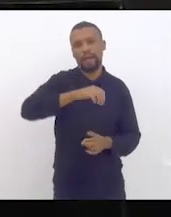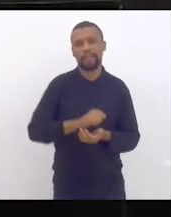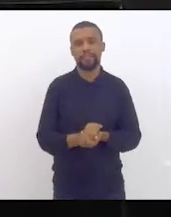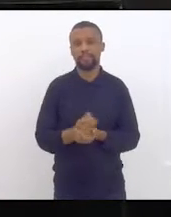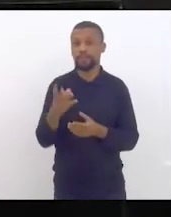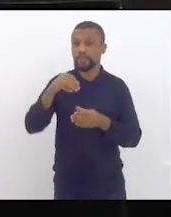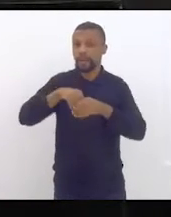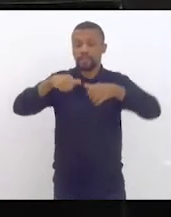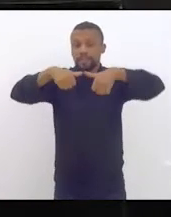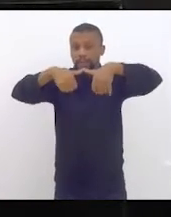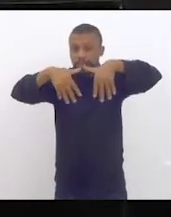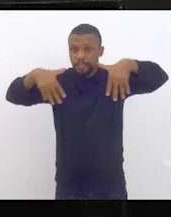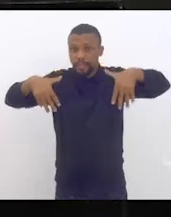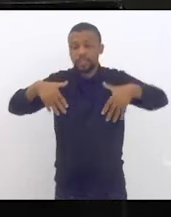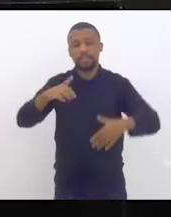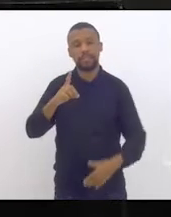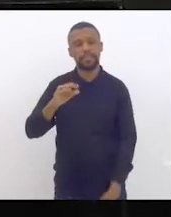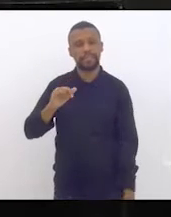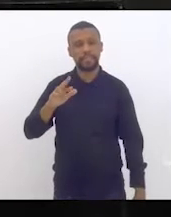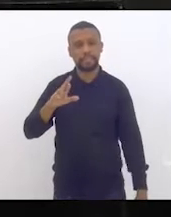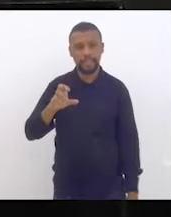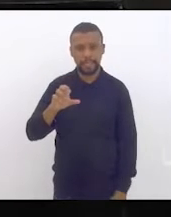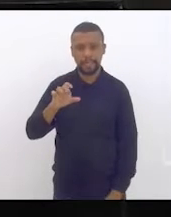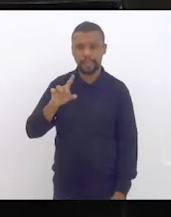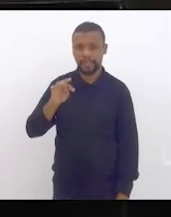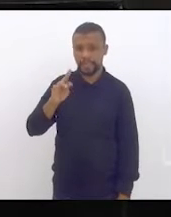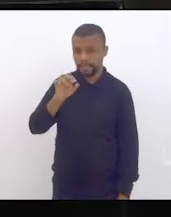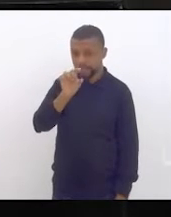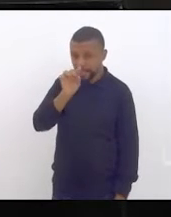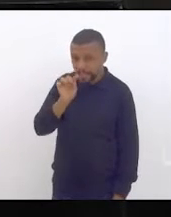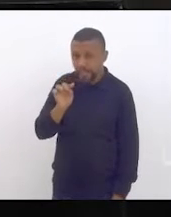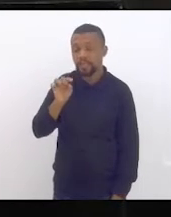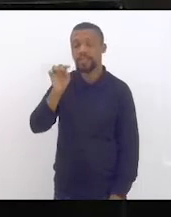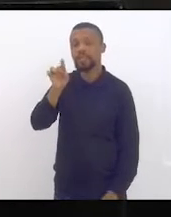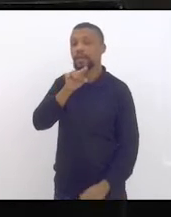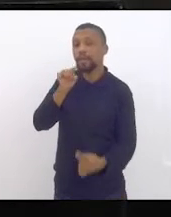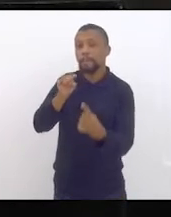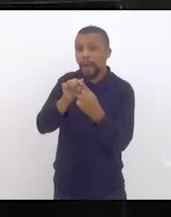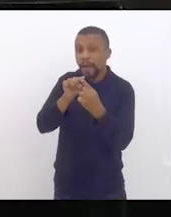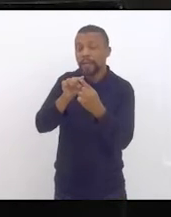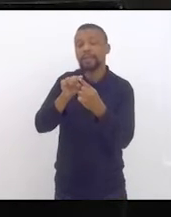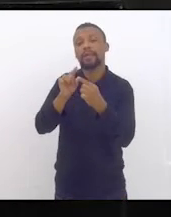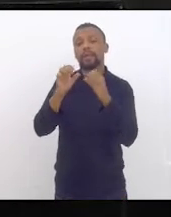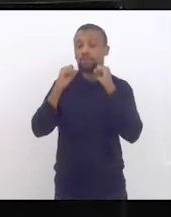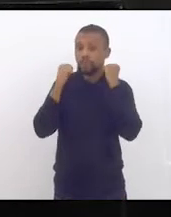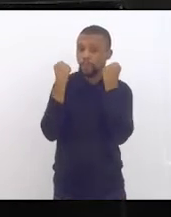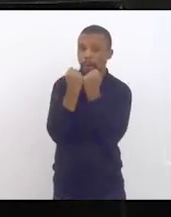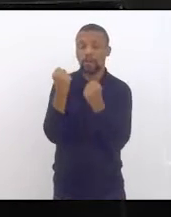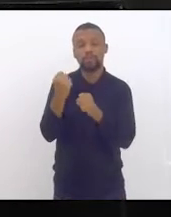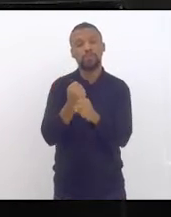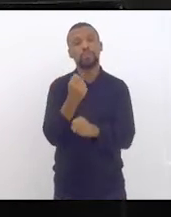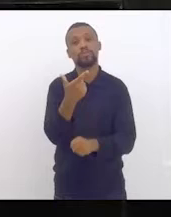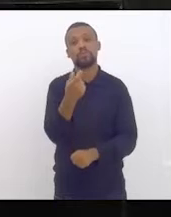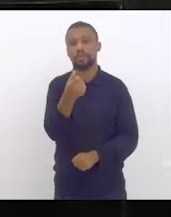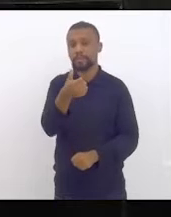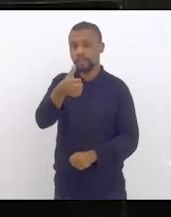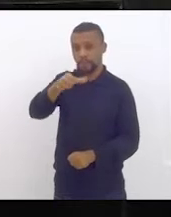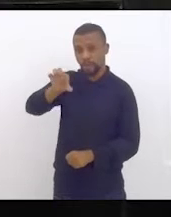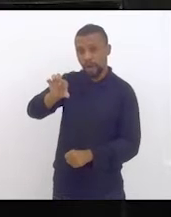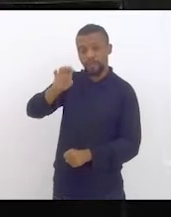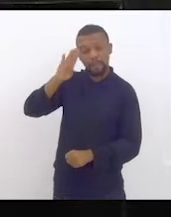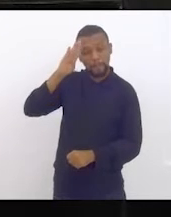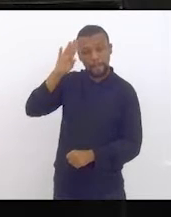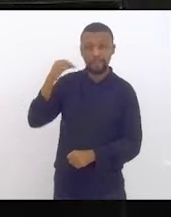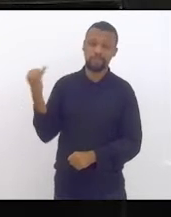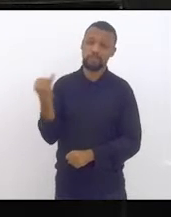diretrizes e metas alcançadas durante o 1º Simpósio realizado em 2019 o mais importante